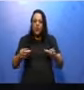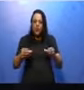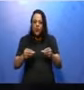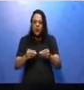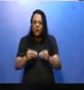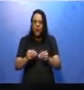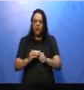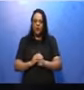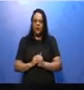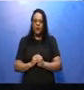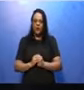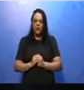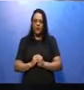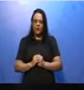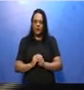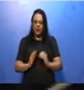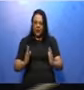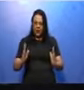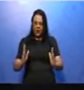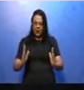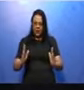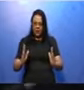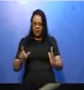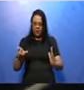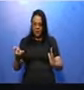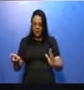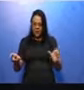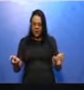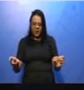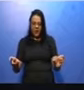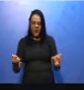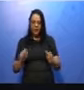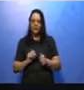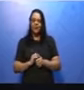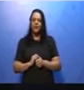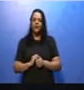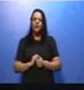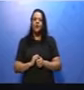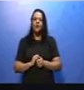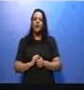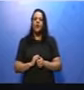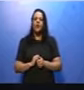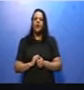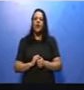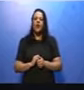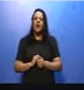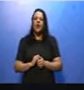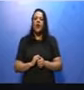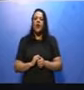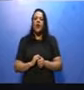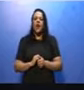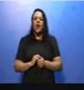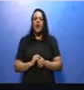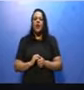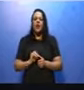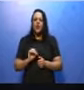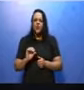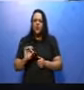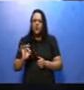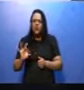Quero dizer que uma parte dos artistas que declararam seu voto que foi criticada. Então, apenas uma